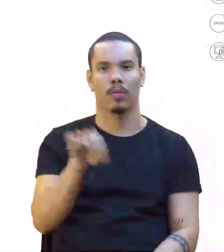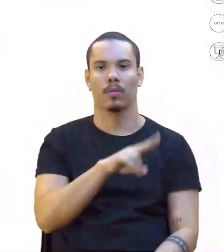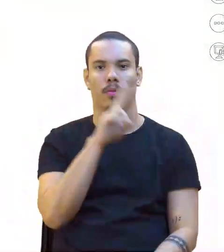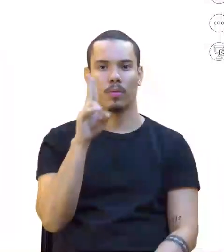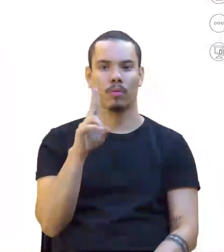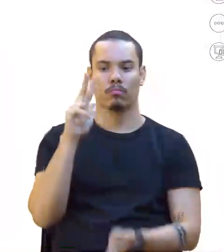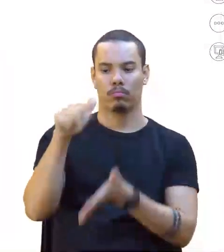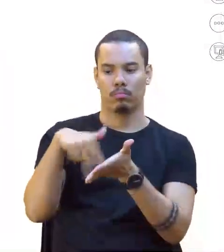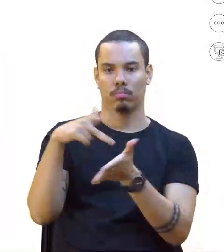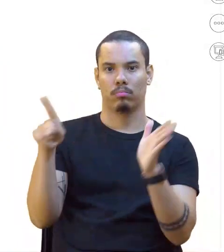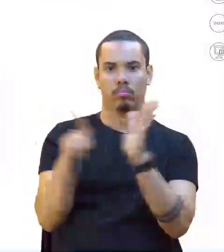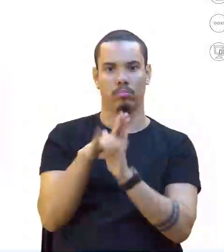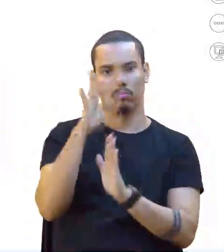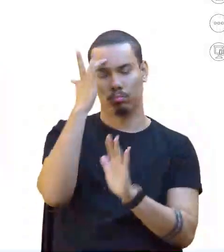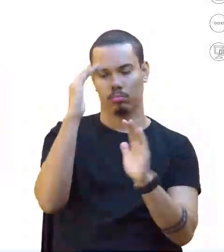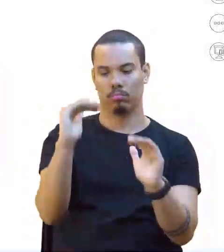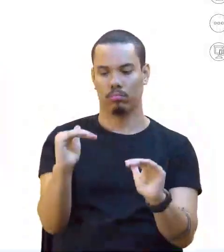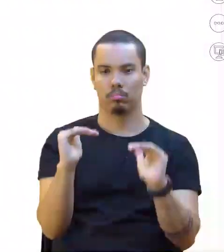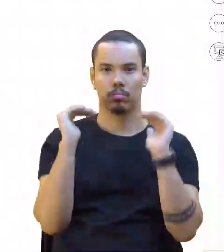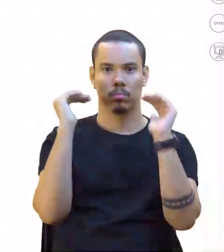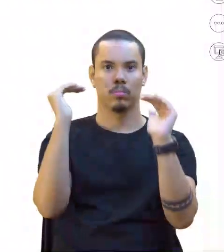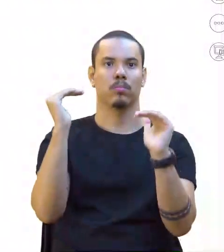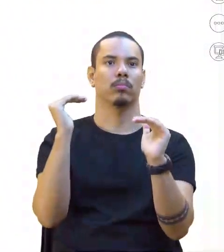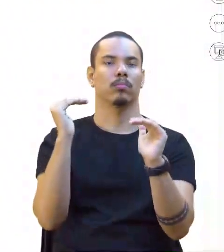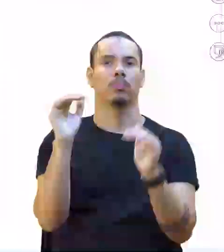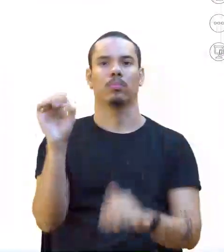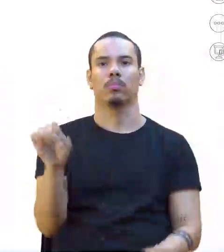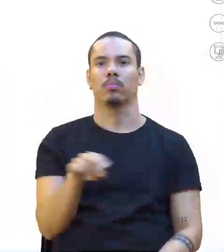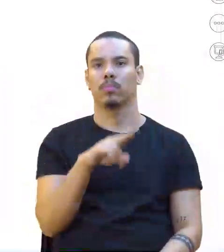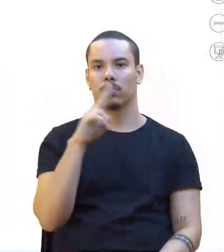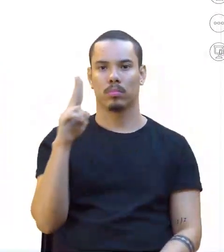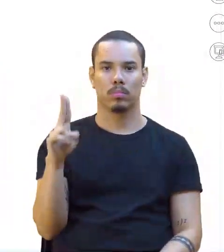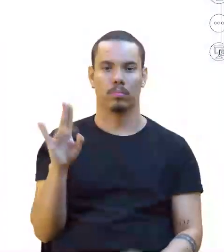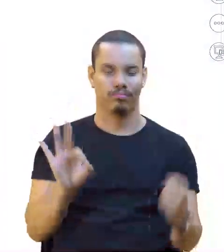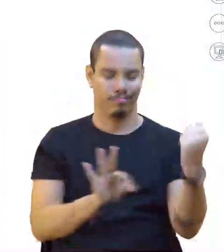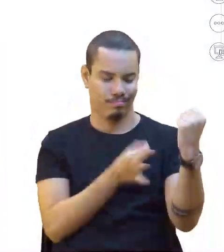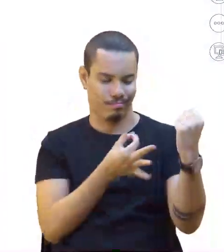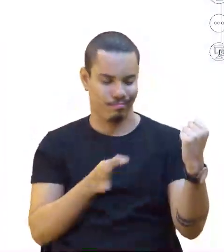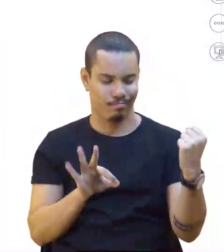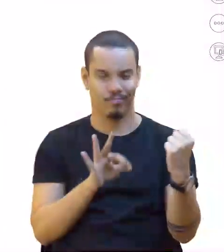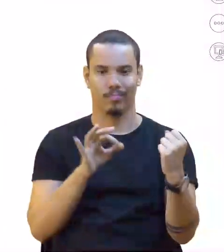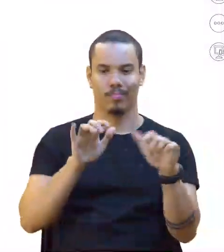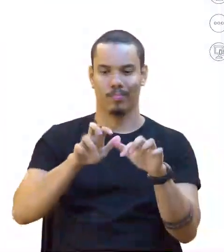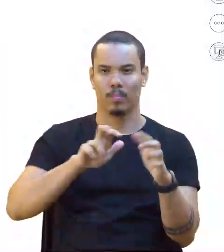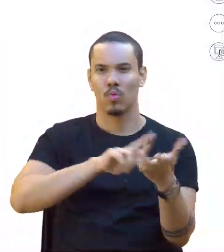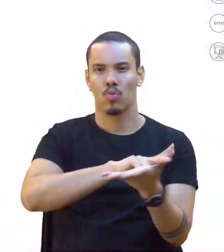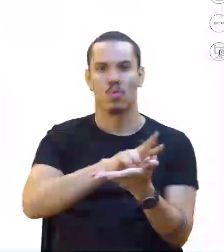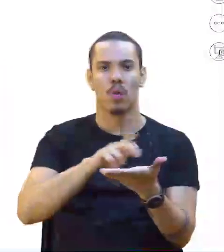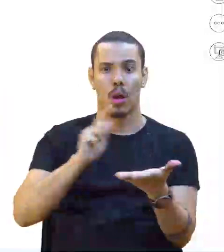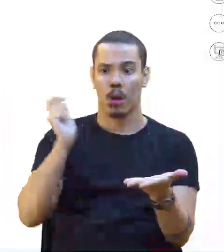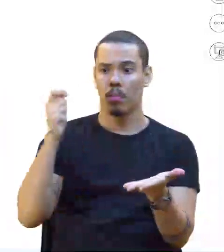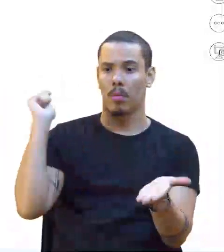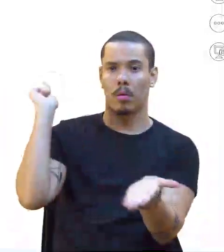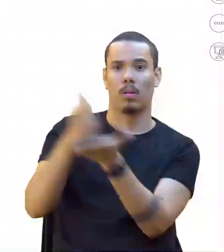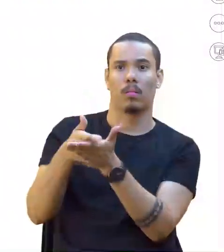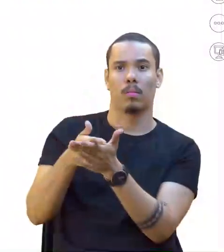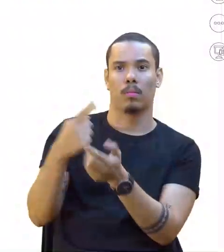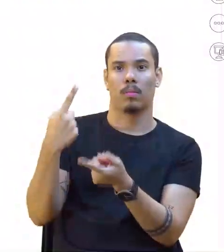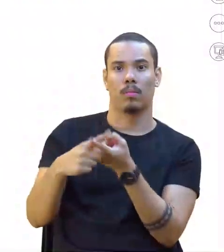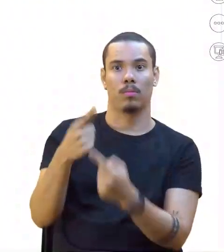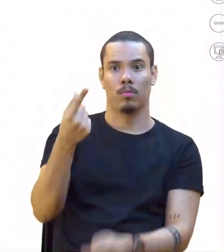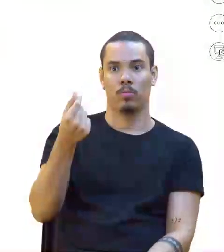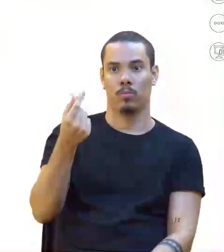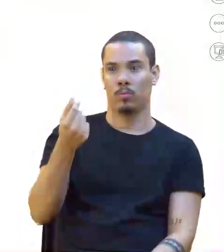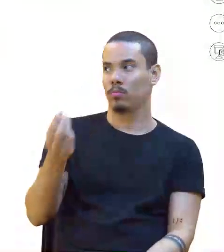dança contemporânea, a uma orquestra, aí numa orquestra, eu posso comprar, porque o dinheiro é que